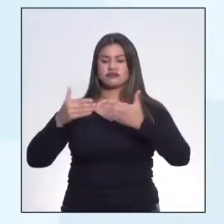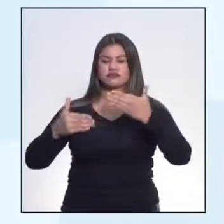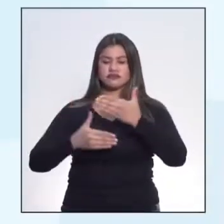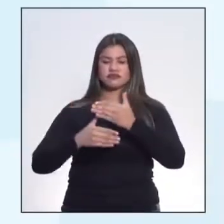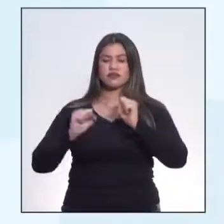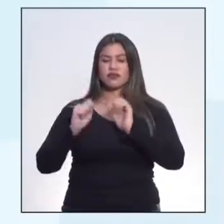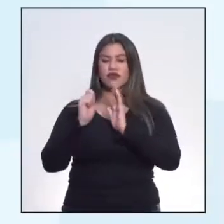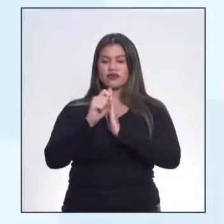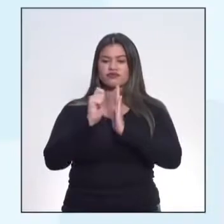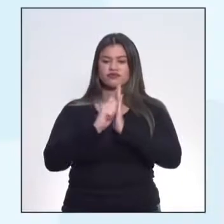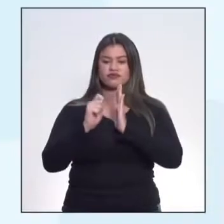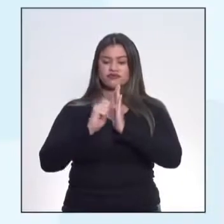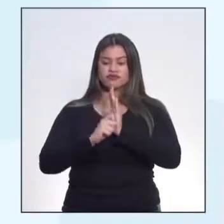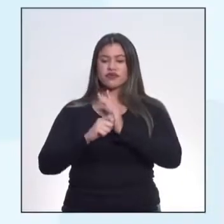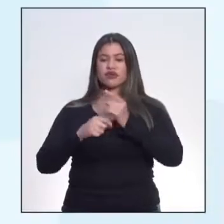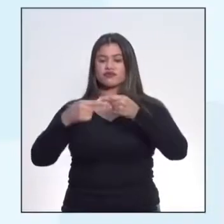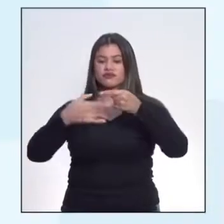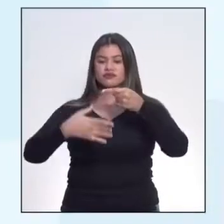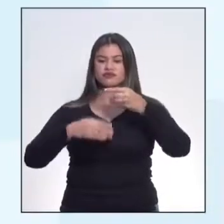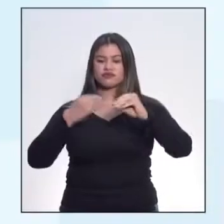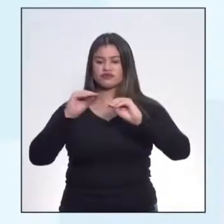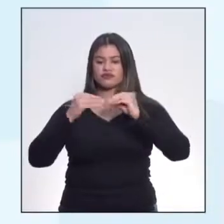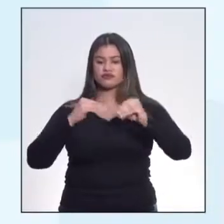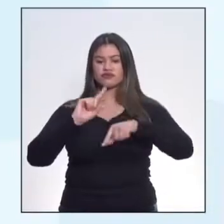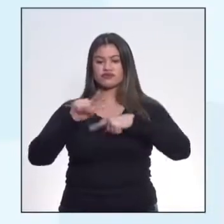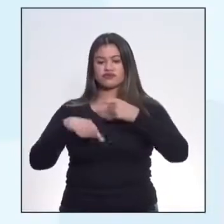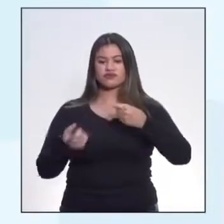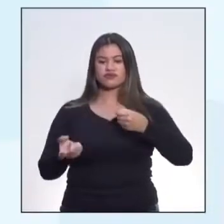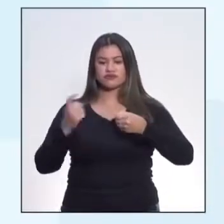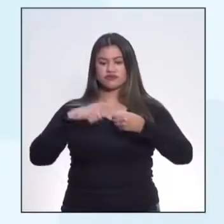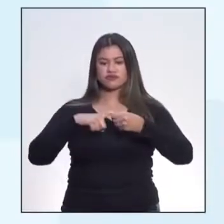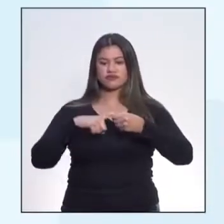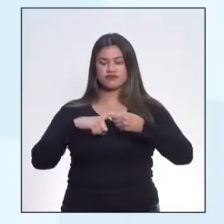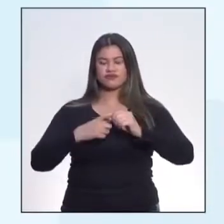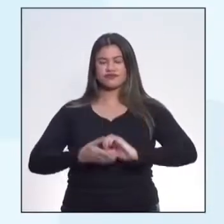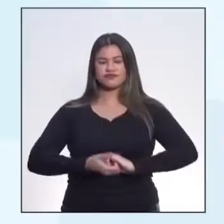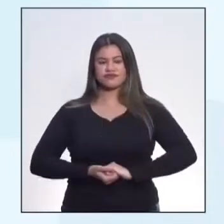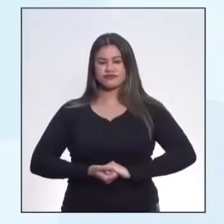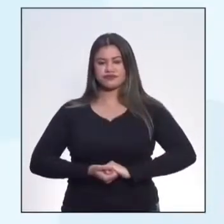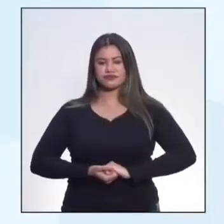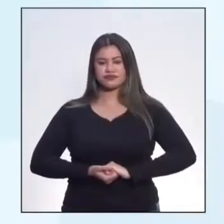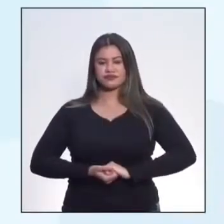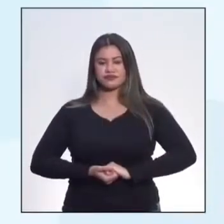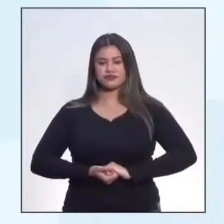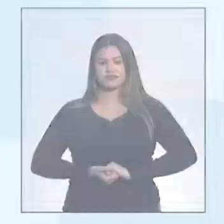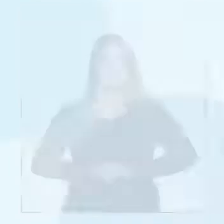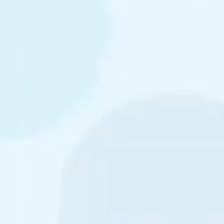anotarem, colocarem as suas contribuições e daqui a pouquinho a gente volta com a devolutiva.